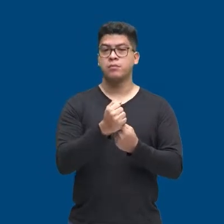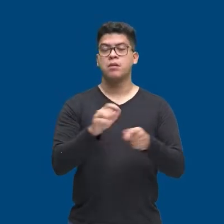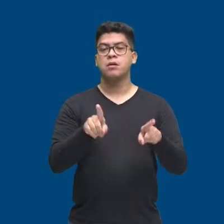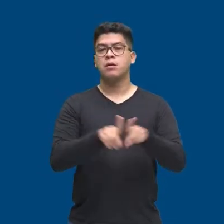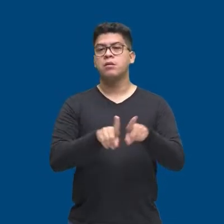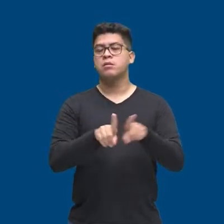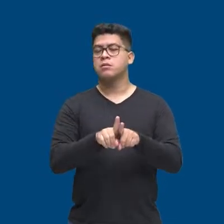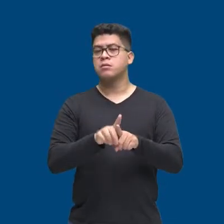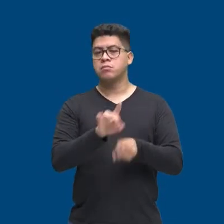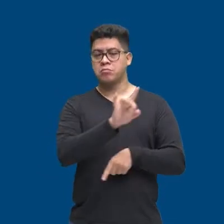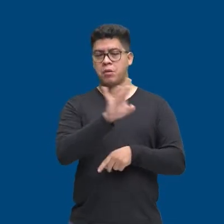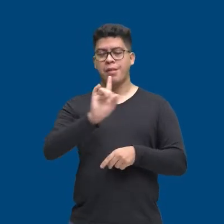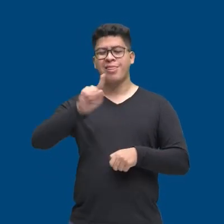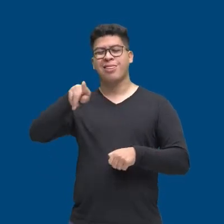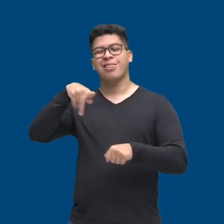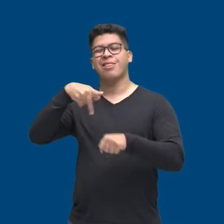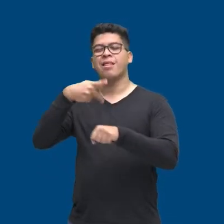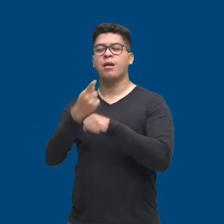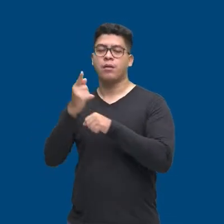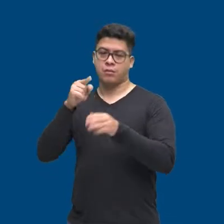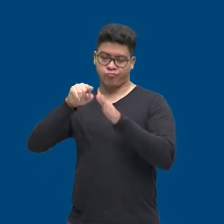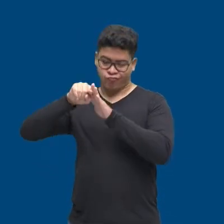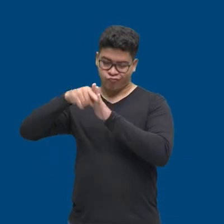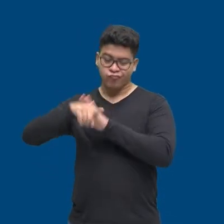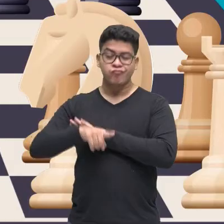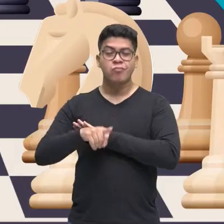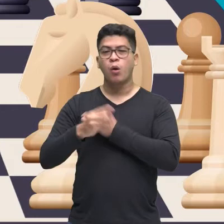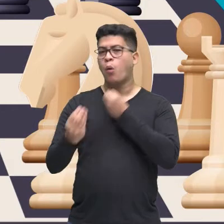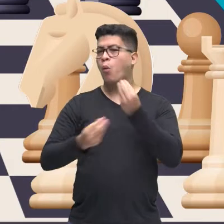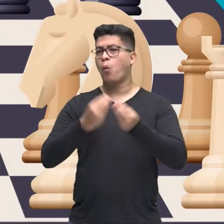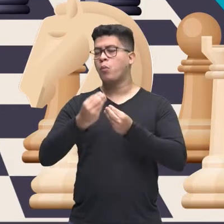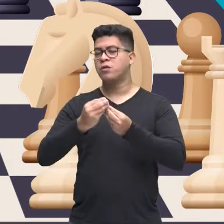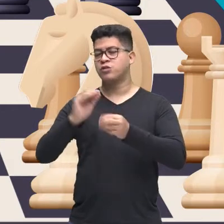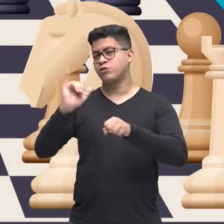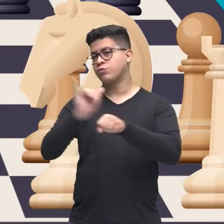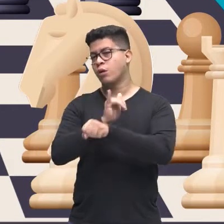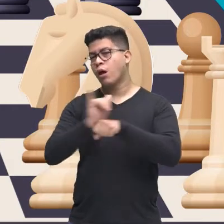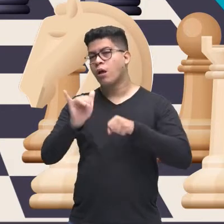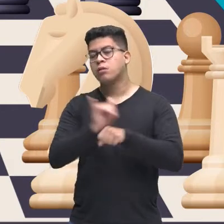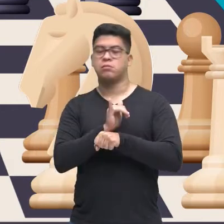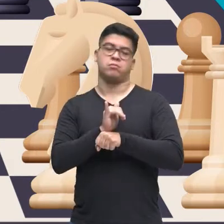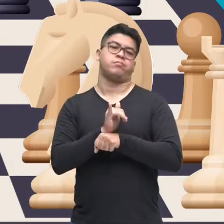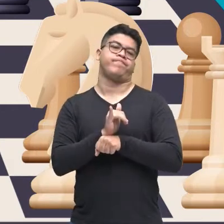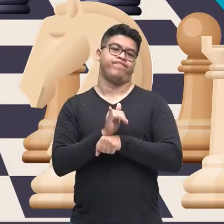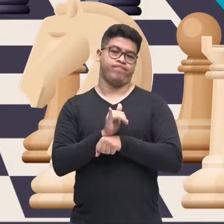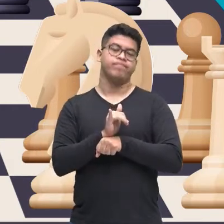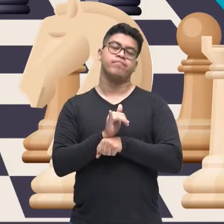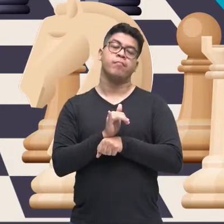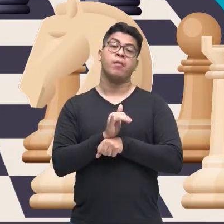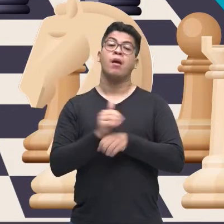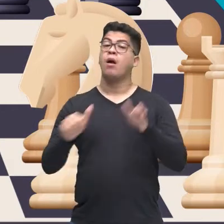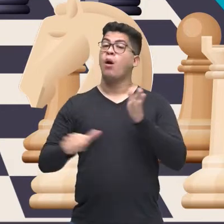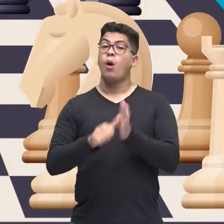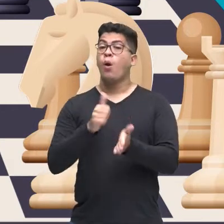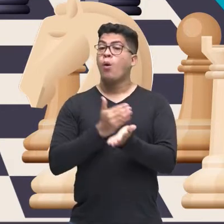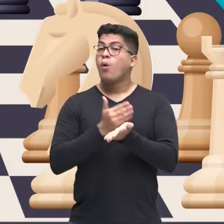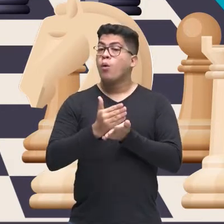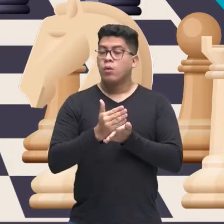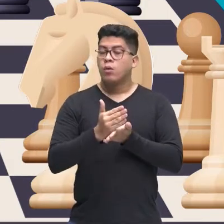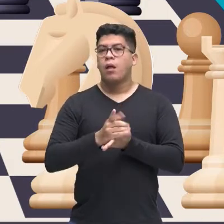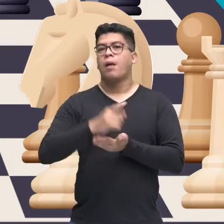vai aprofundando aí os nossos conhecimentos né sobre jogadas especiais tão importante nesse primeiro momento é